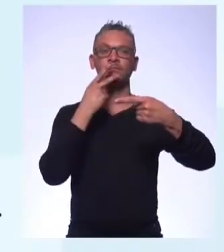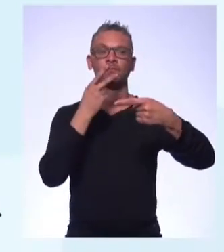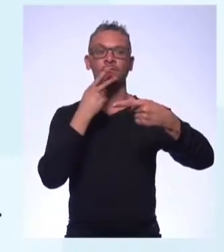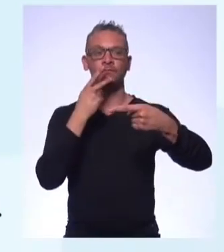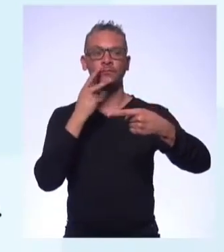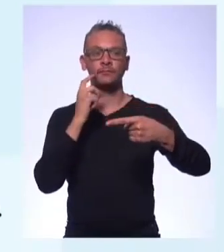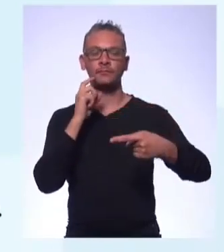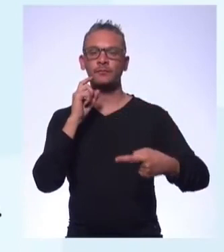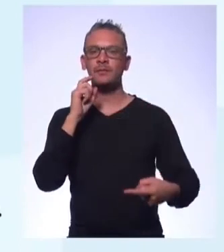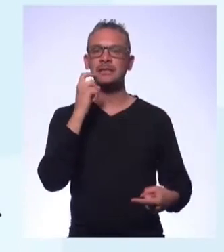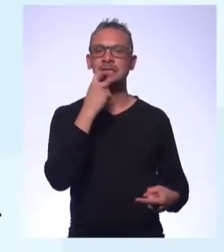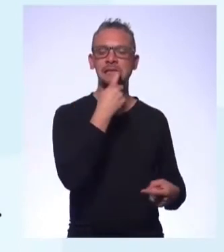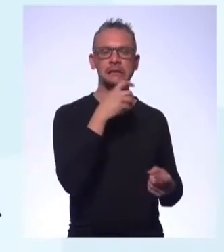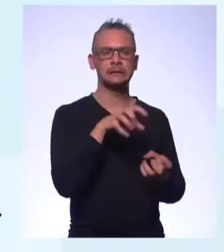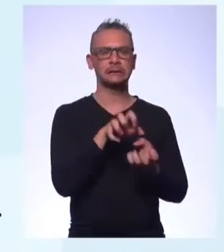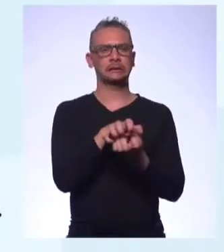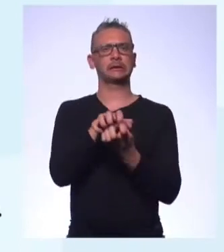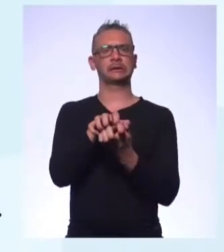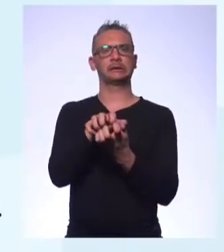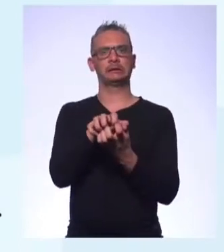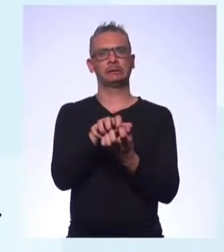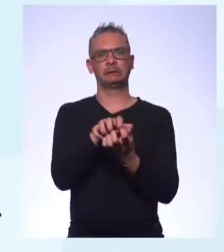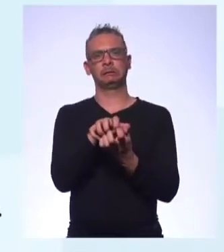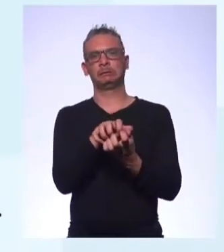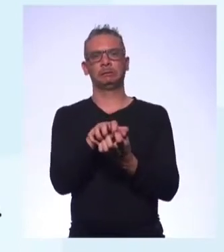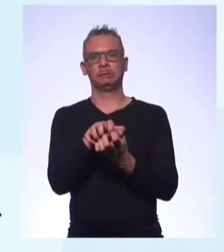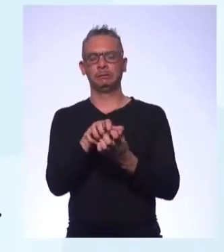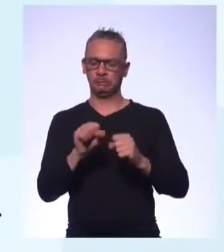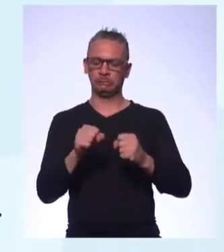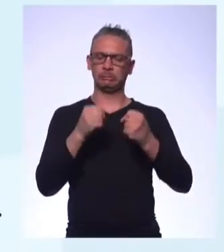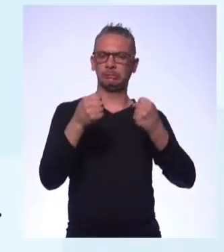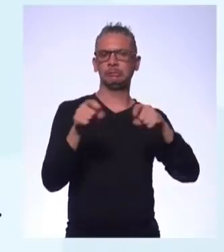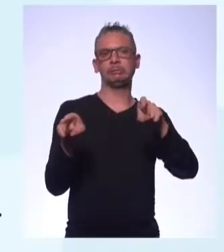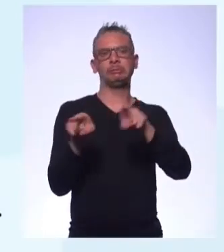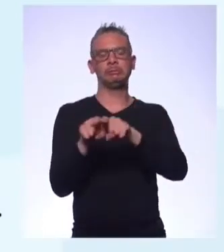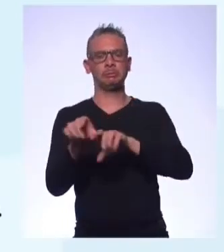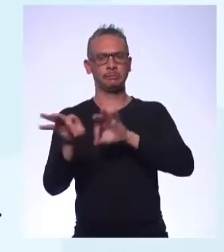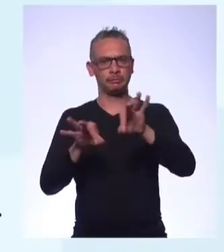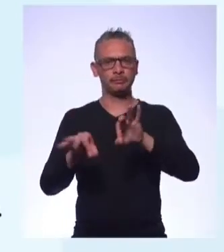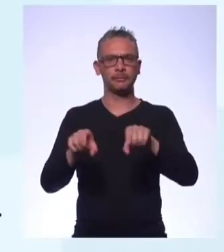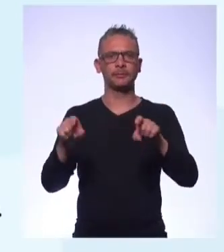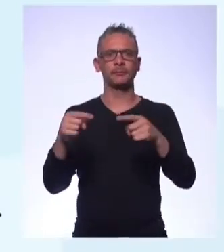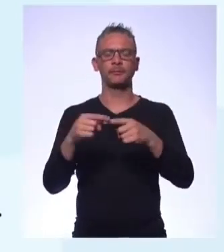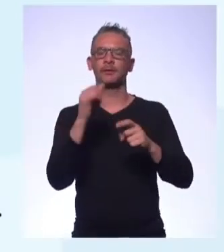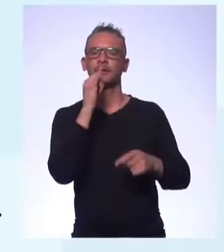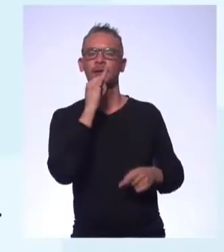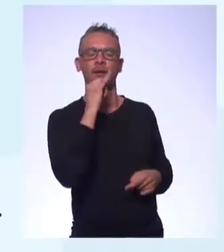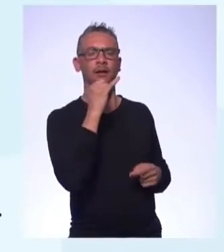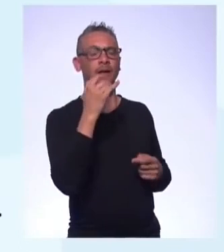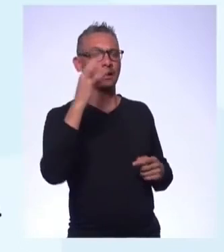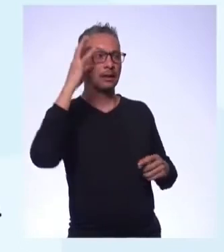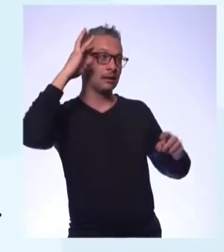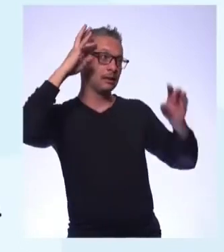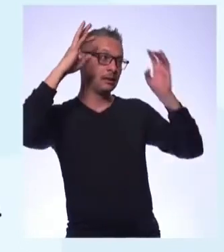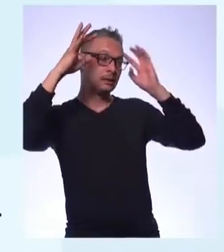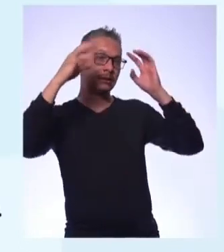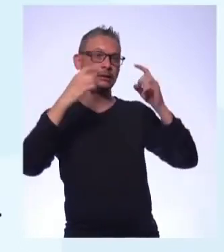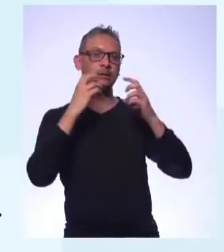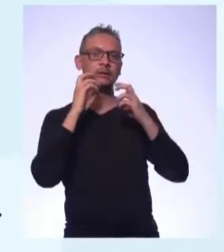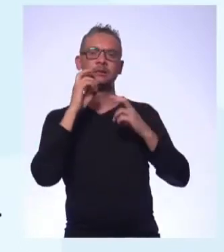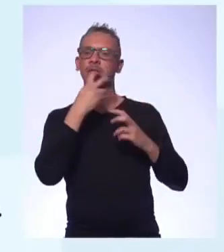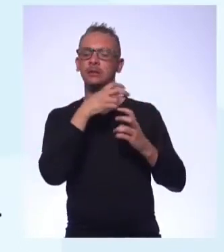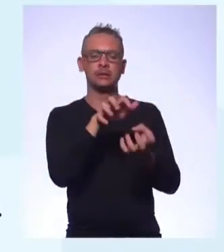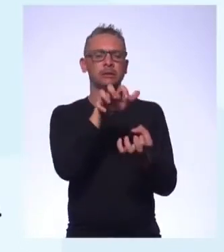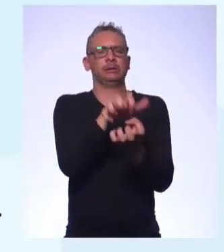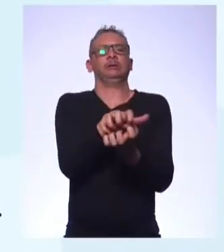dentes cerrados e mente aberta, eu acho que foi por isso, hein, Mauro? Eles não devem, assim, figurar na mente deles que cerrado é o